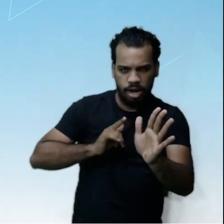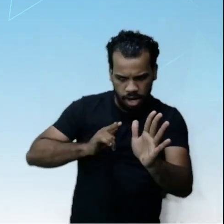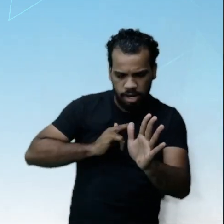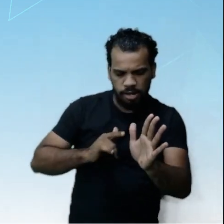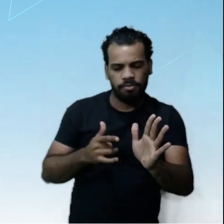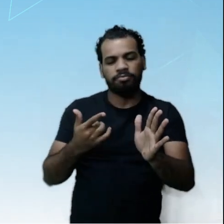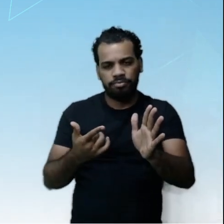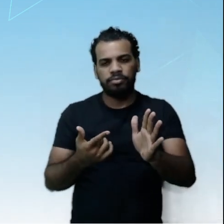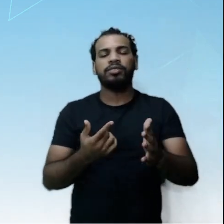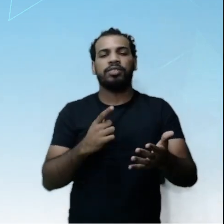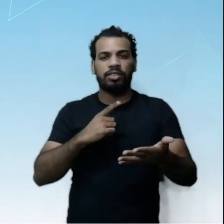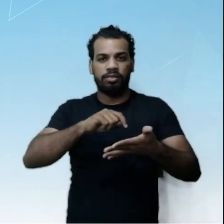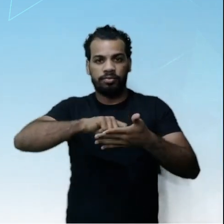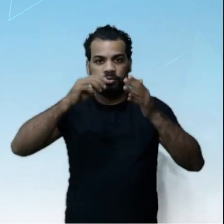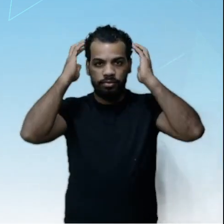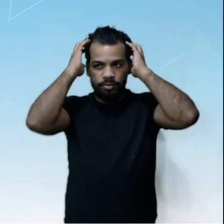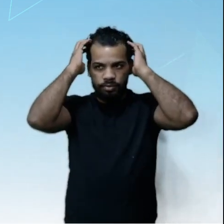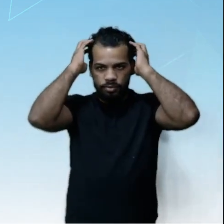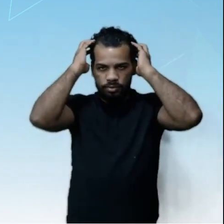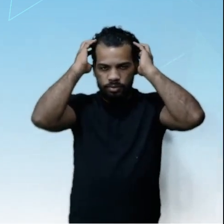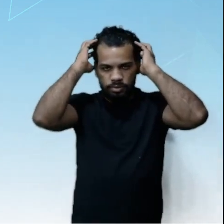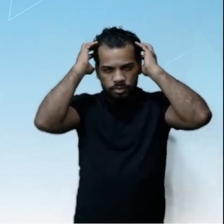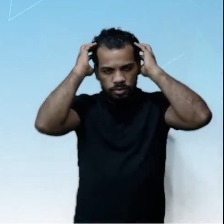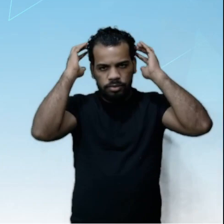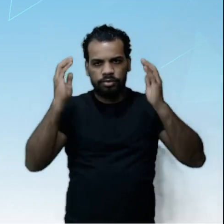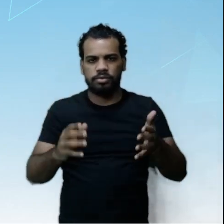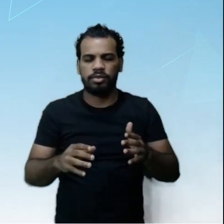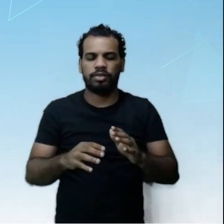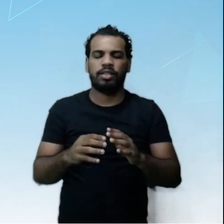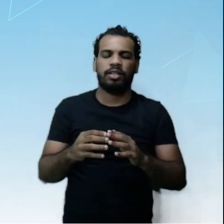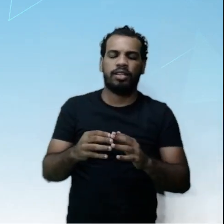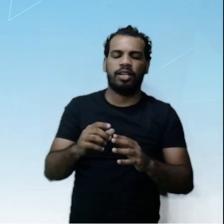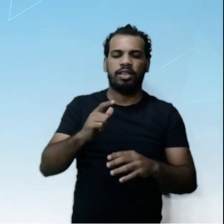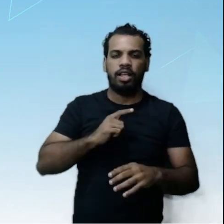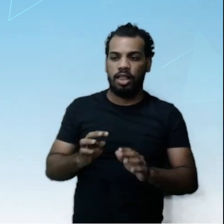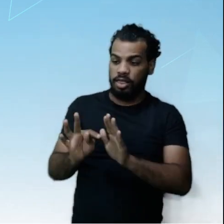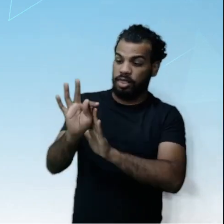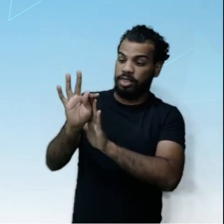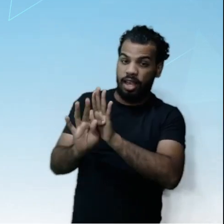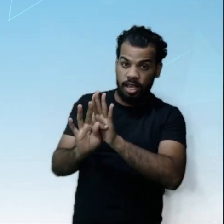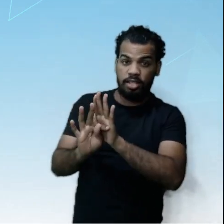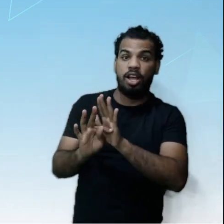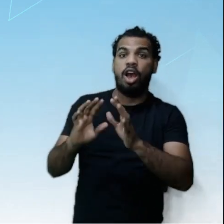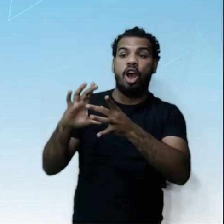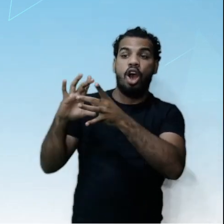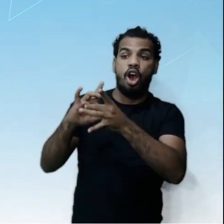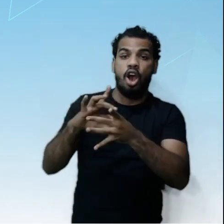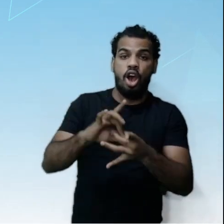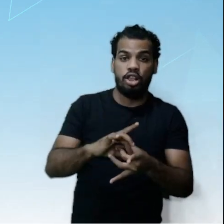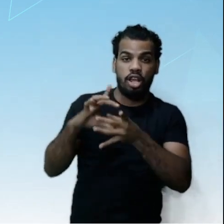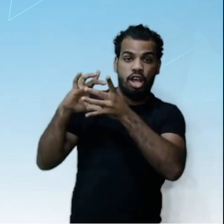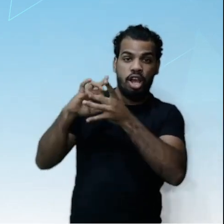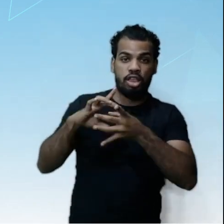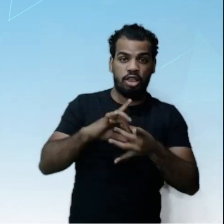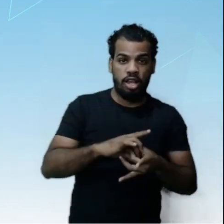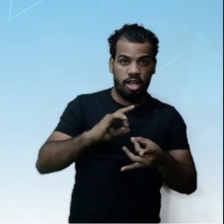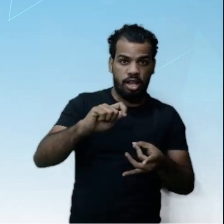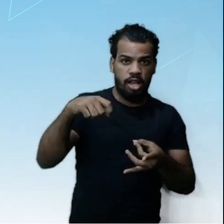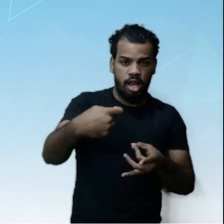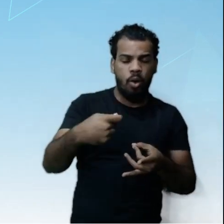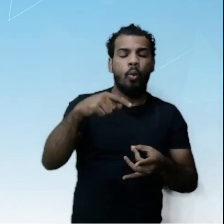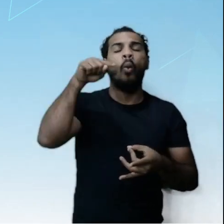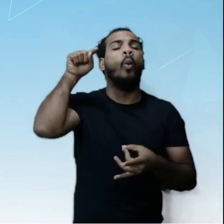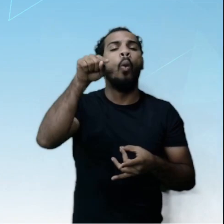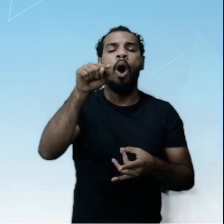contexto? Lembrar que o contexto, mais uma vez repito, é a situação de produção de um texto. Lembrar que o